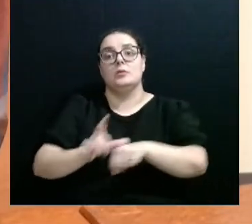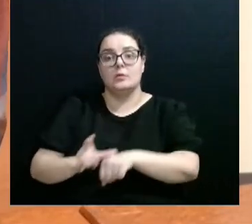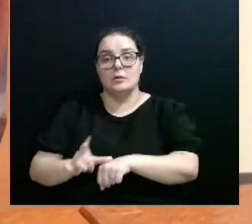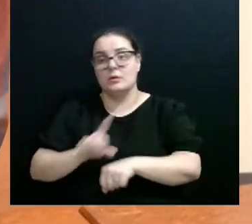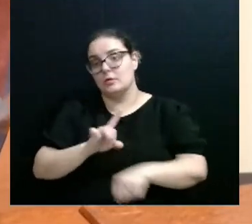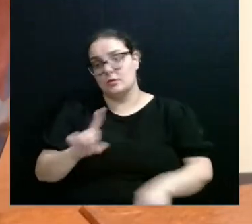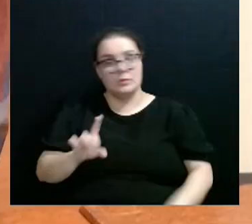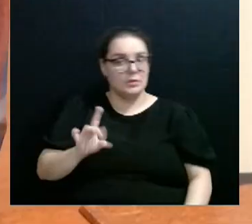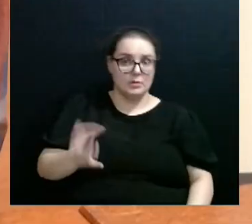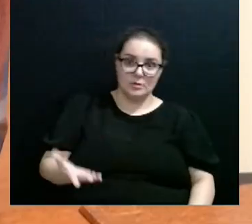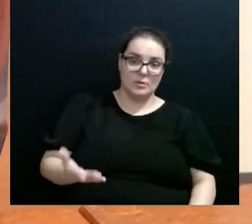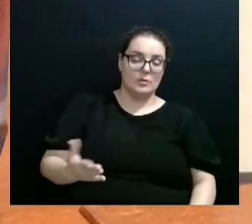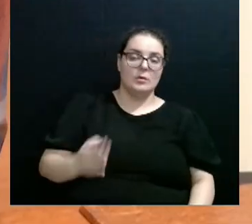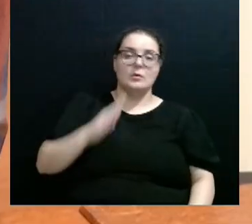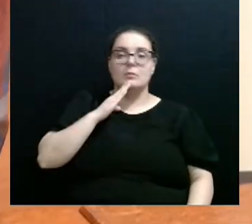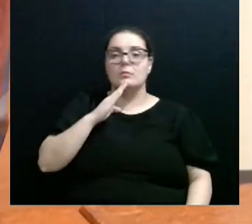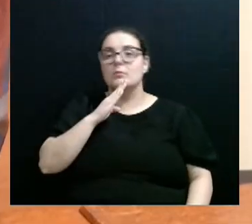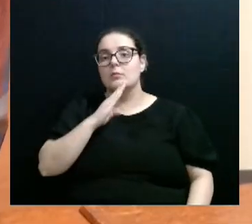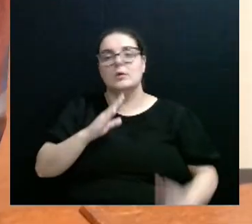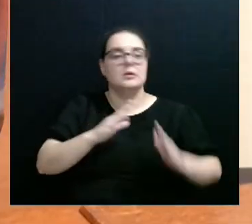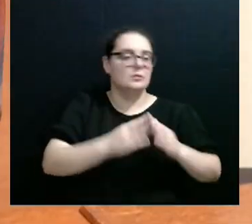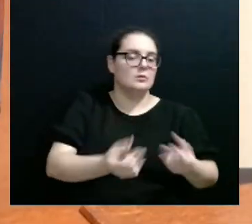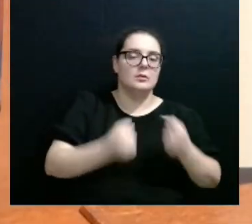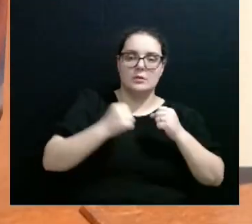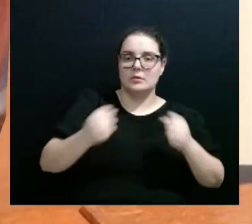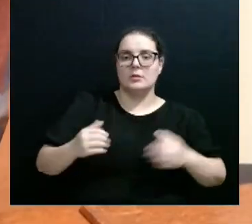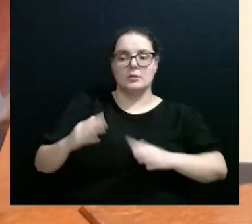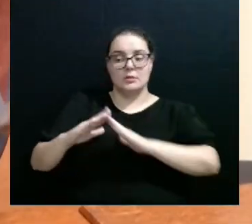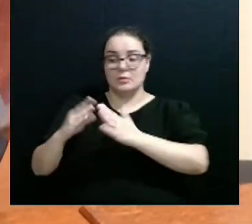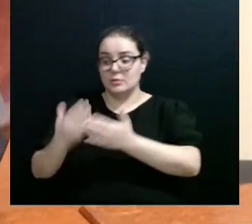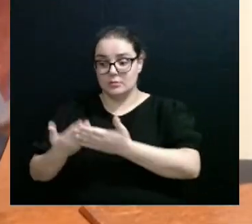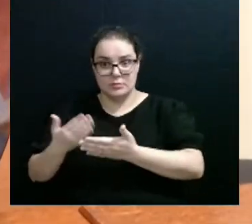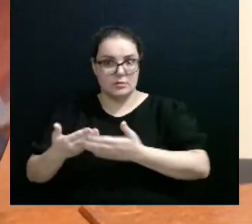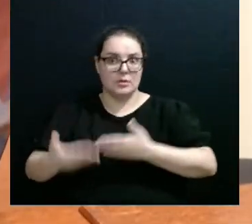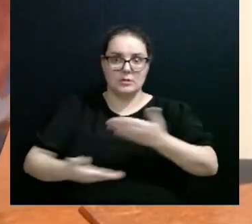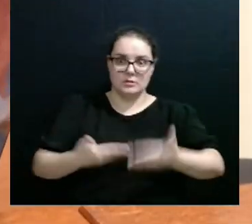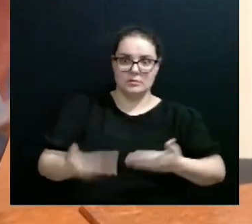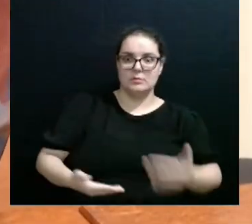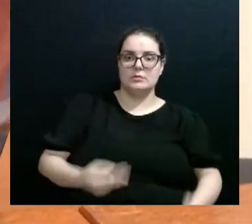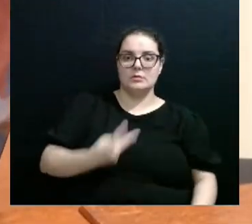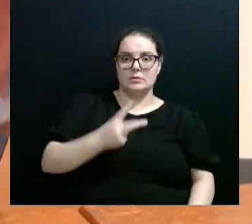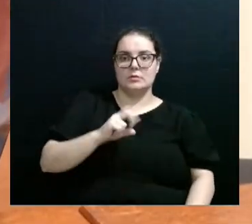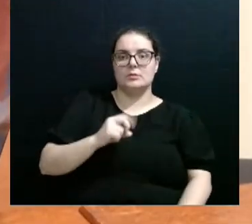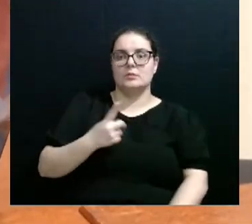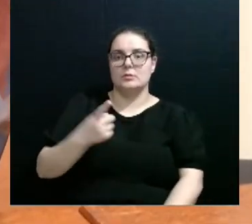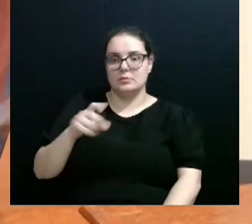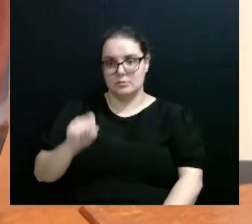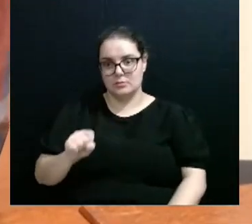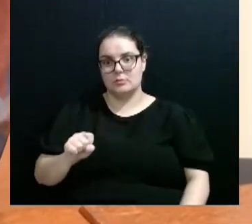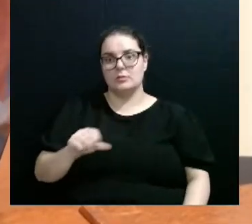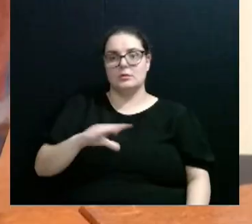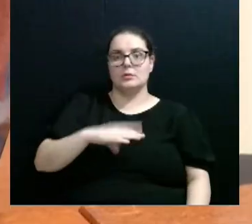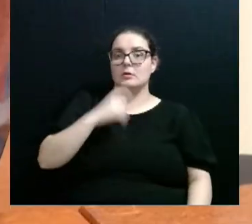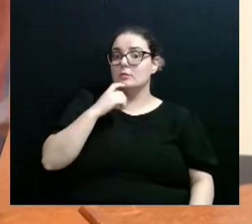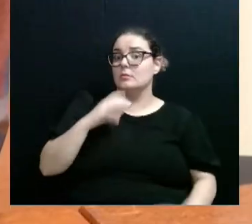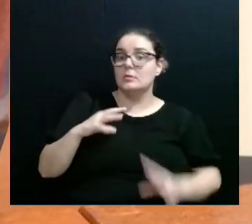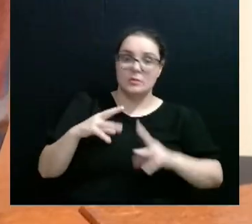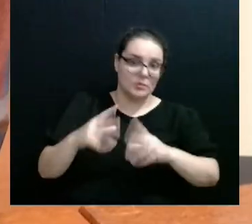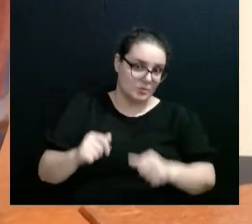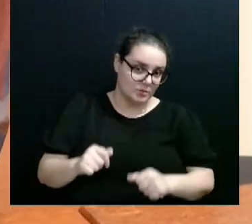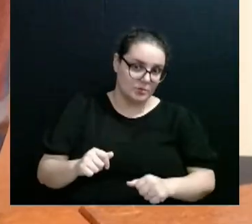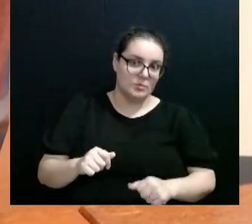restaurante, academias e serviços, escolas. Então, a partir de 2018, Campinas se tornou uma cidade muito mais